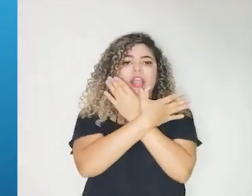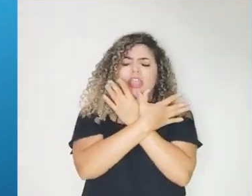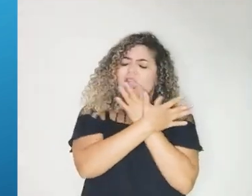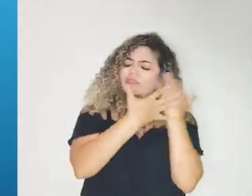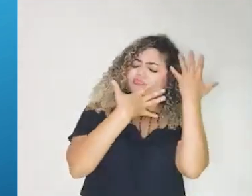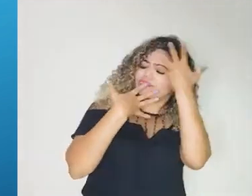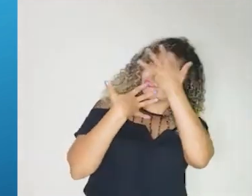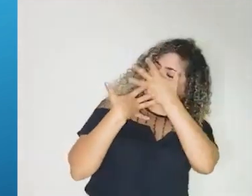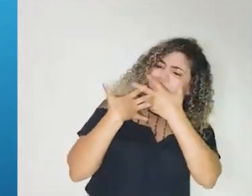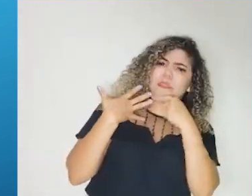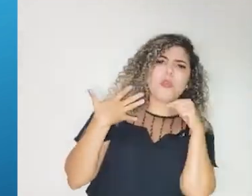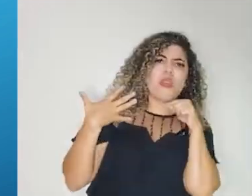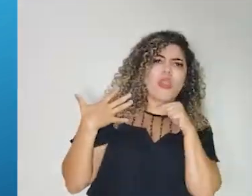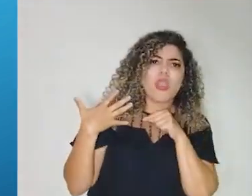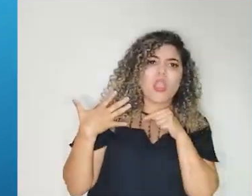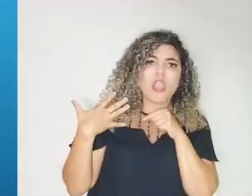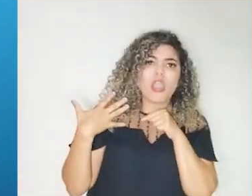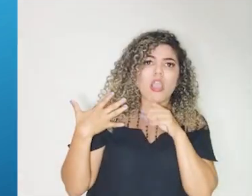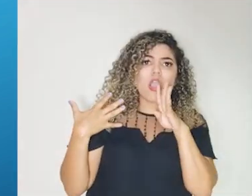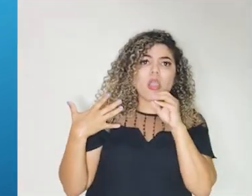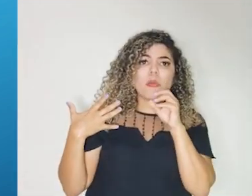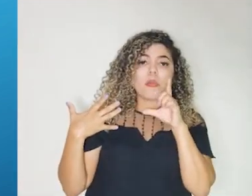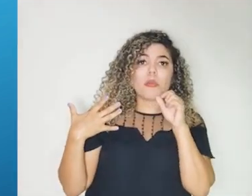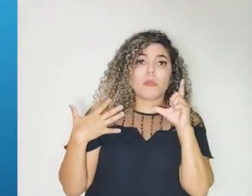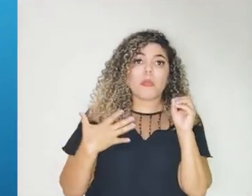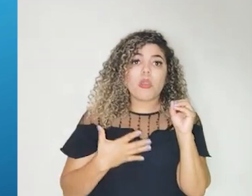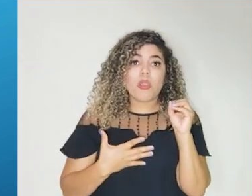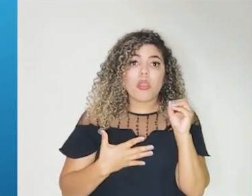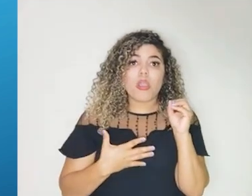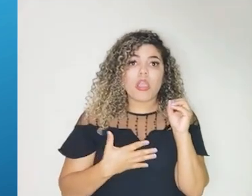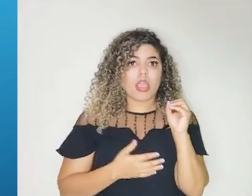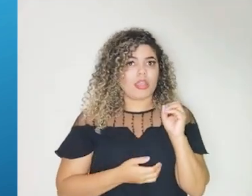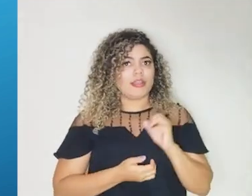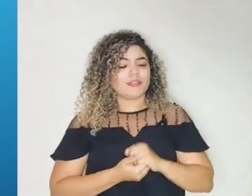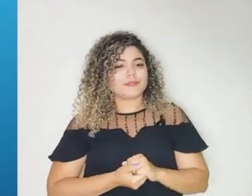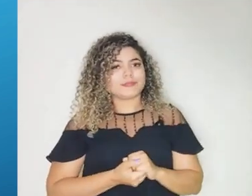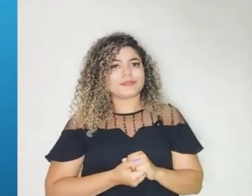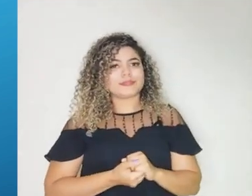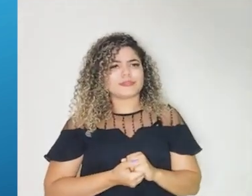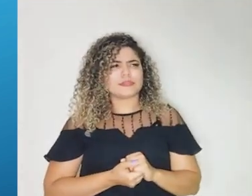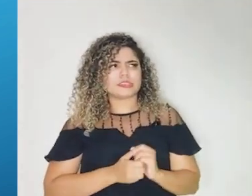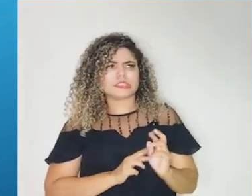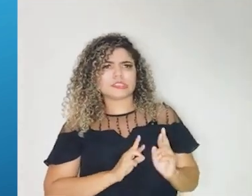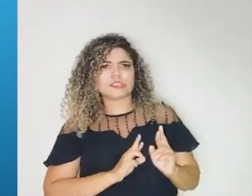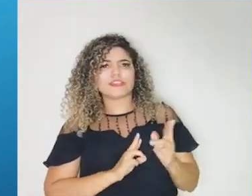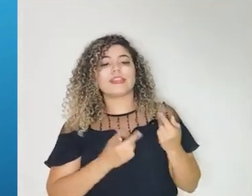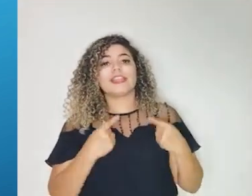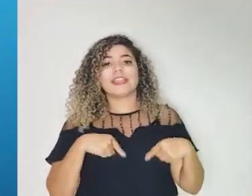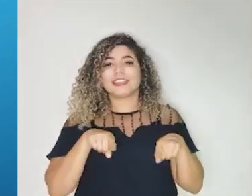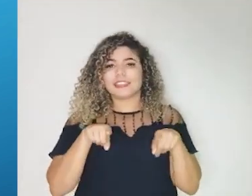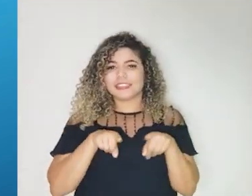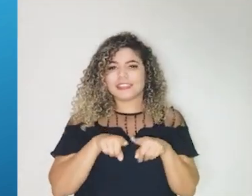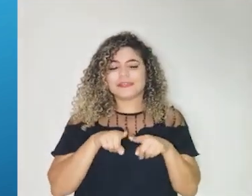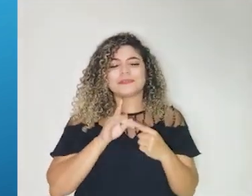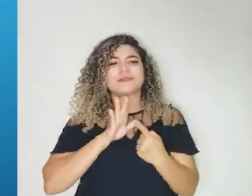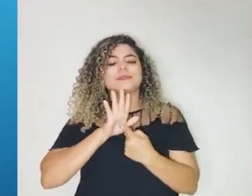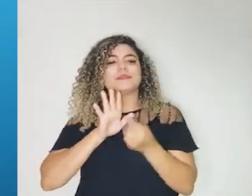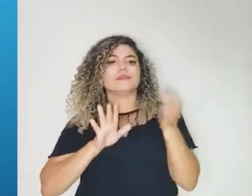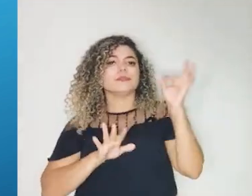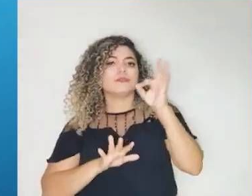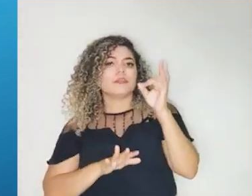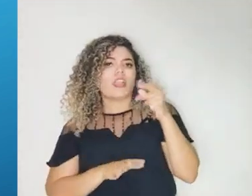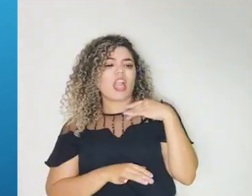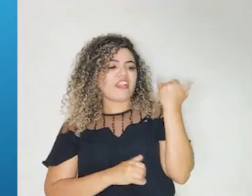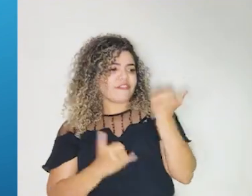coisa mais linda que uma borbô. Aí de repente nós temos aqui uma figura, toda estranha também representando como inseto. Está